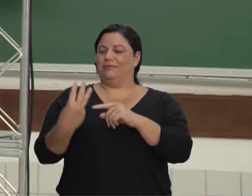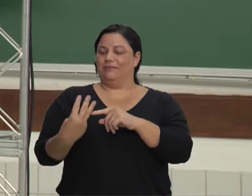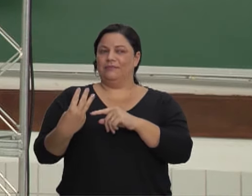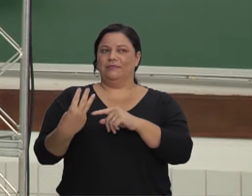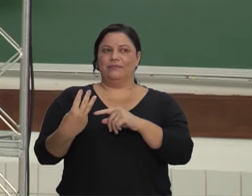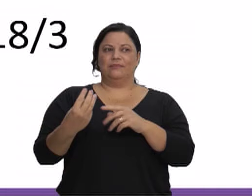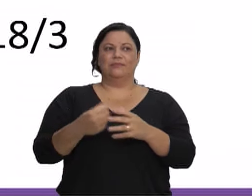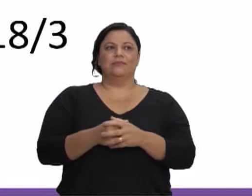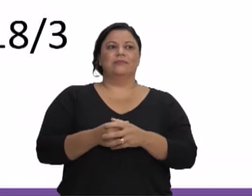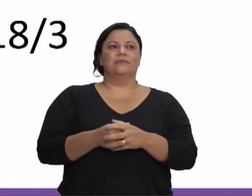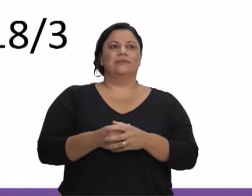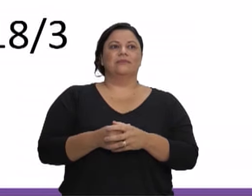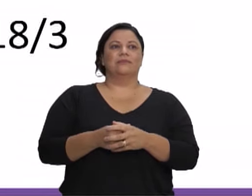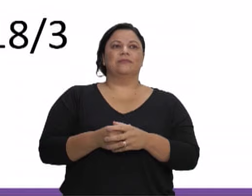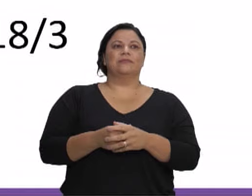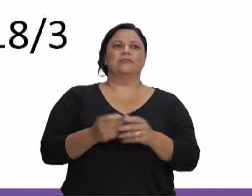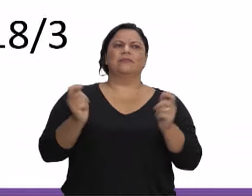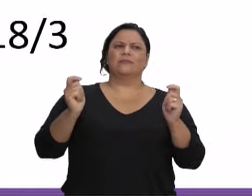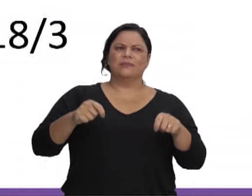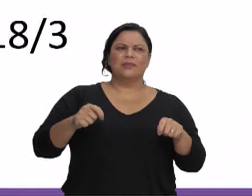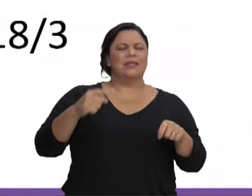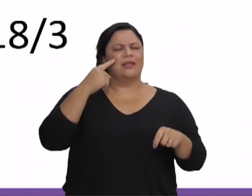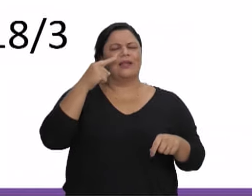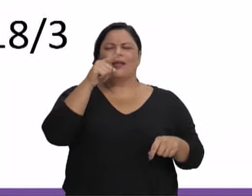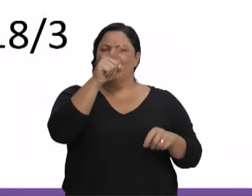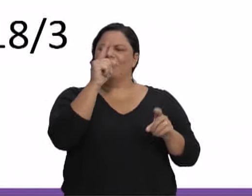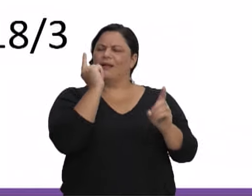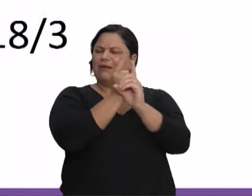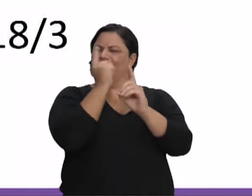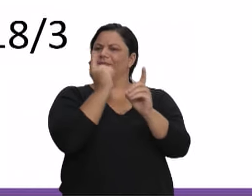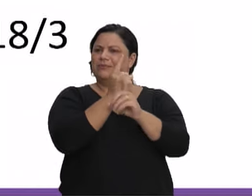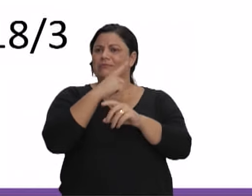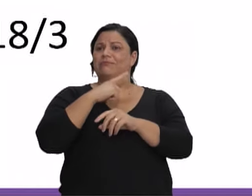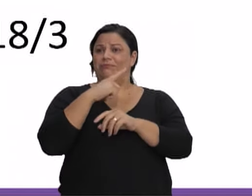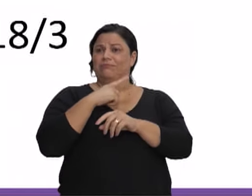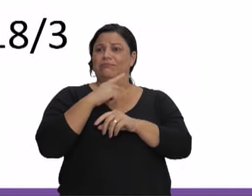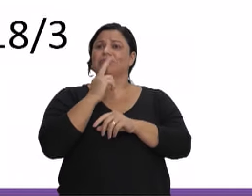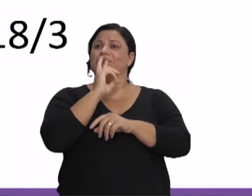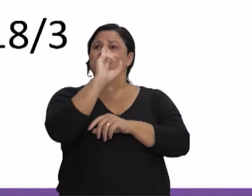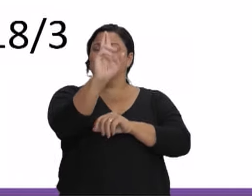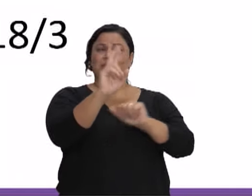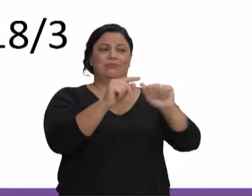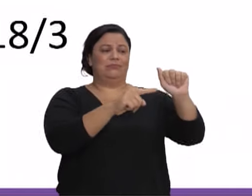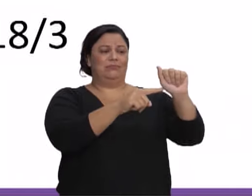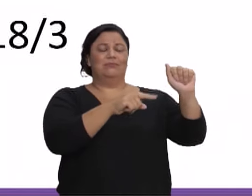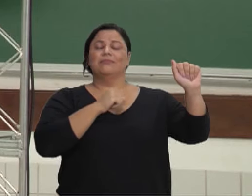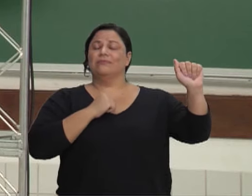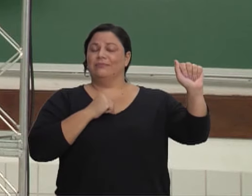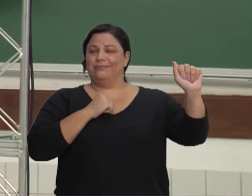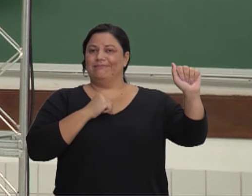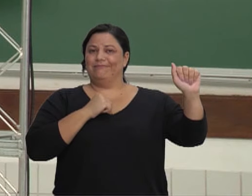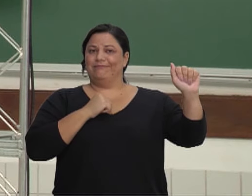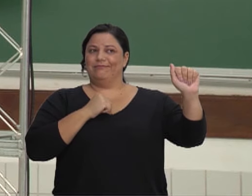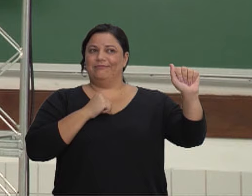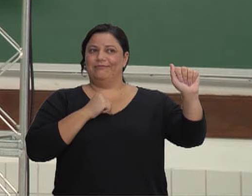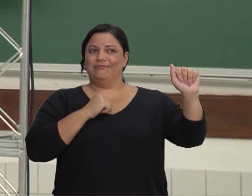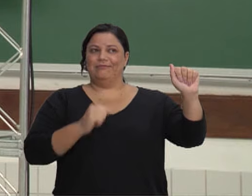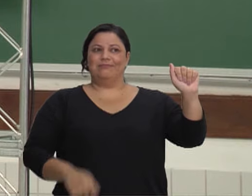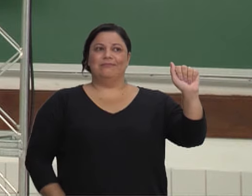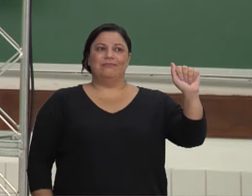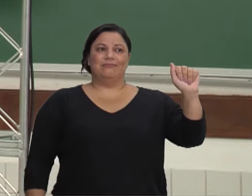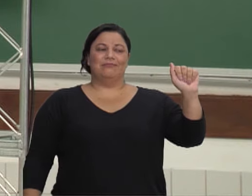alguma alternativa? Tem, já vejo aqui, letra A. Ou seja, a resposta aqui é letra A. Se eu estou